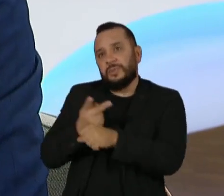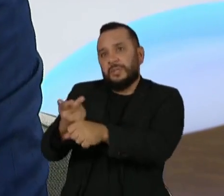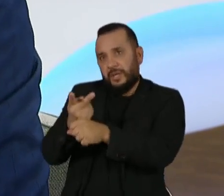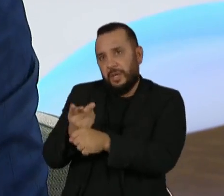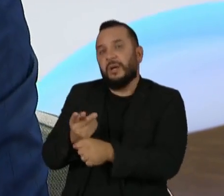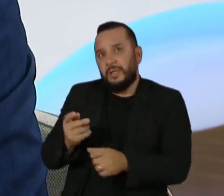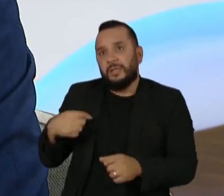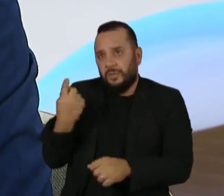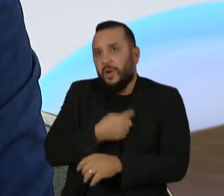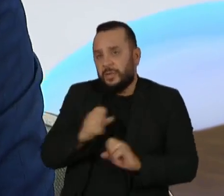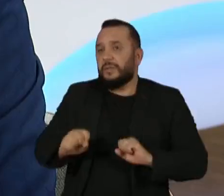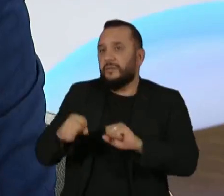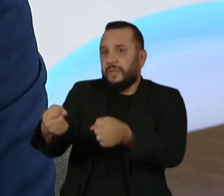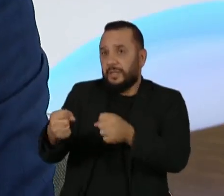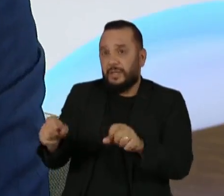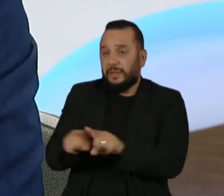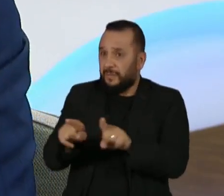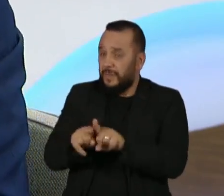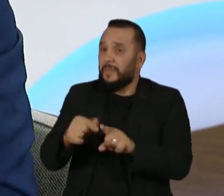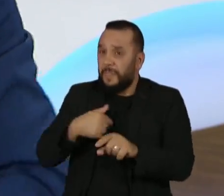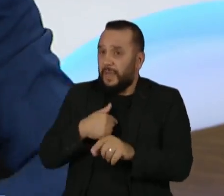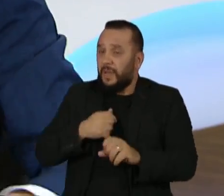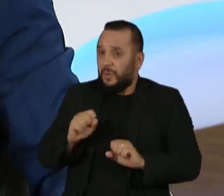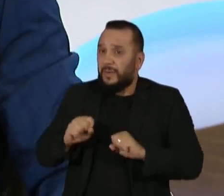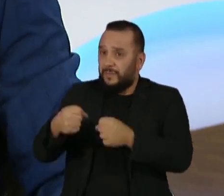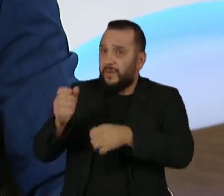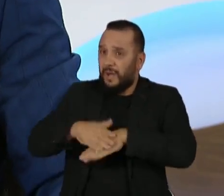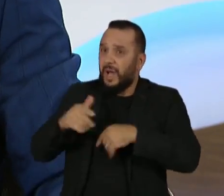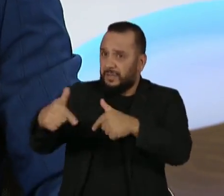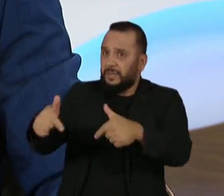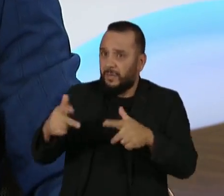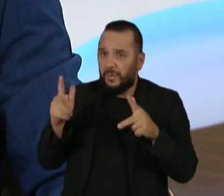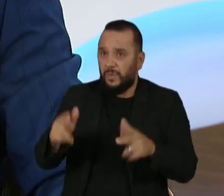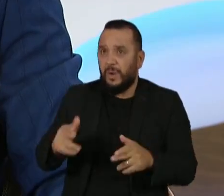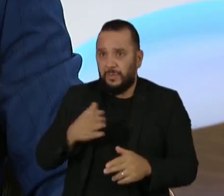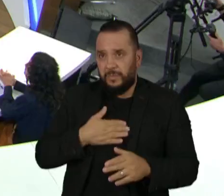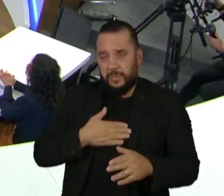a gente vai defender, e mais do que defender com palavras, eu defendo com ações como eu defendi no meu gabinete. Conrado.